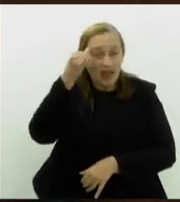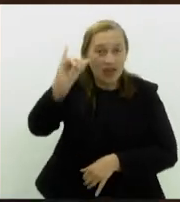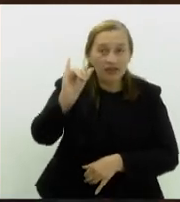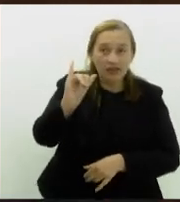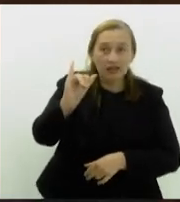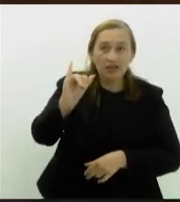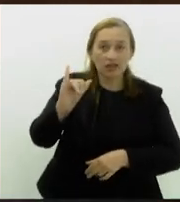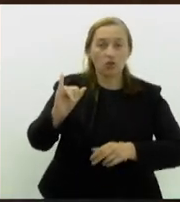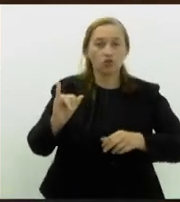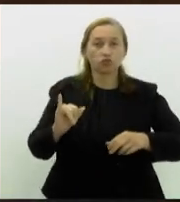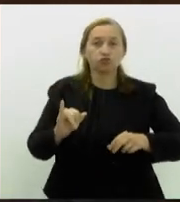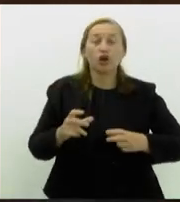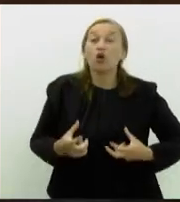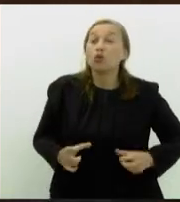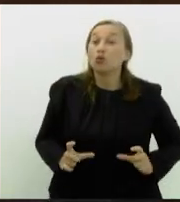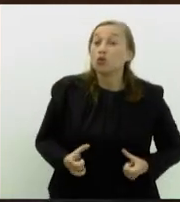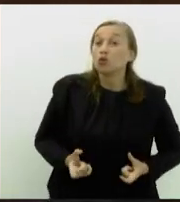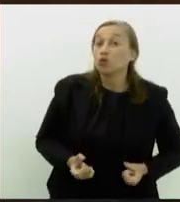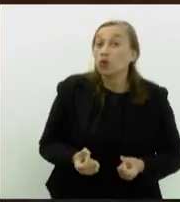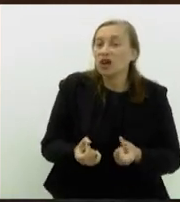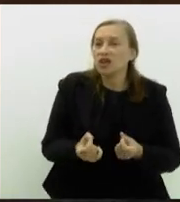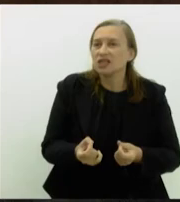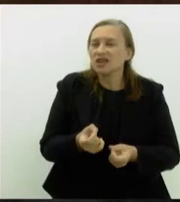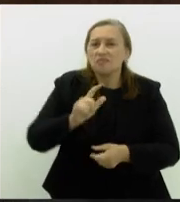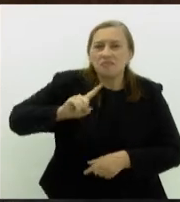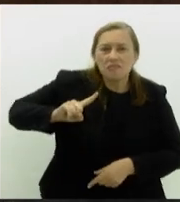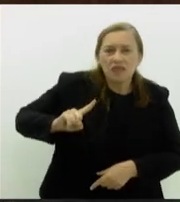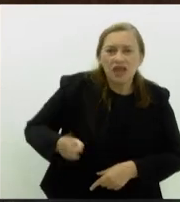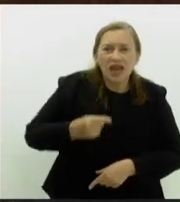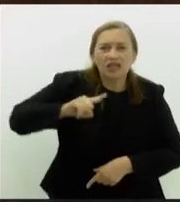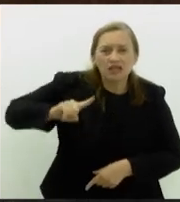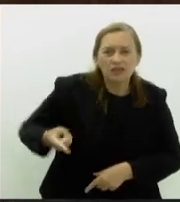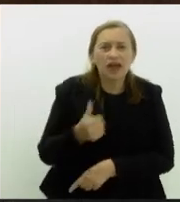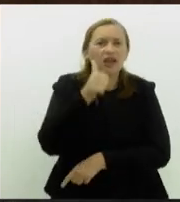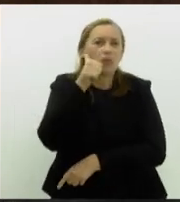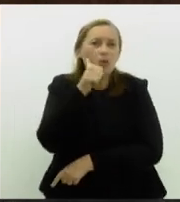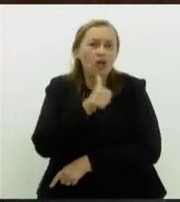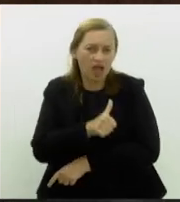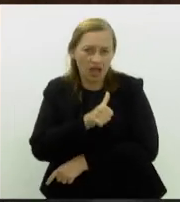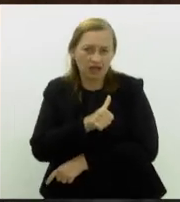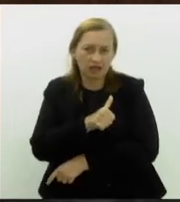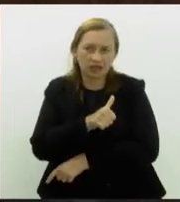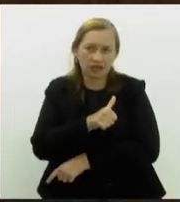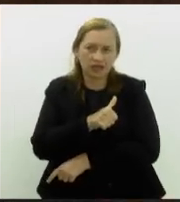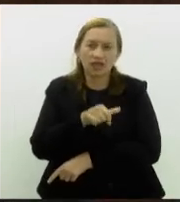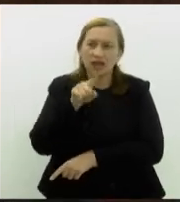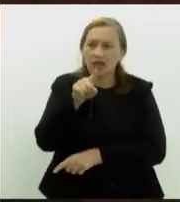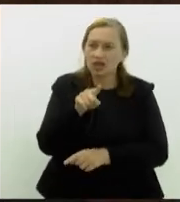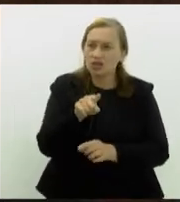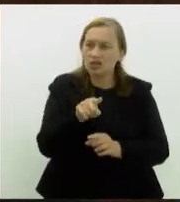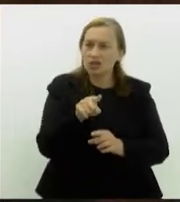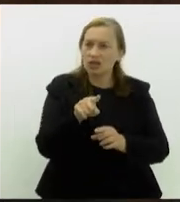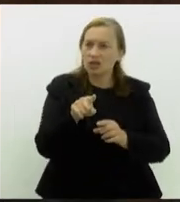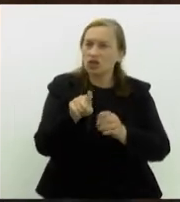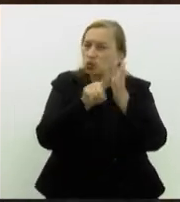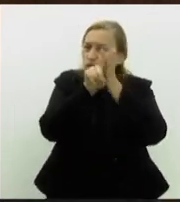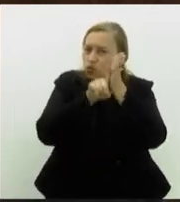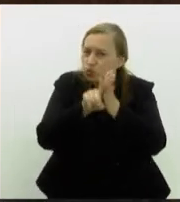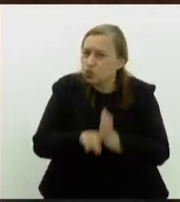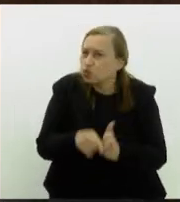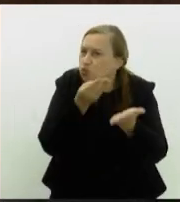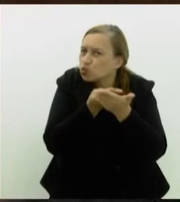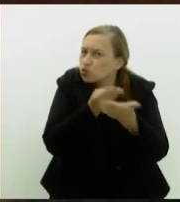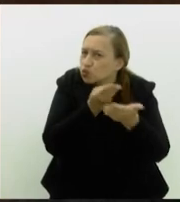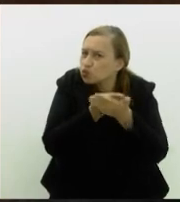tem acometido milhares e milhares, principalmente de mulheres. Este mapeamento genético, ele